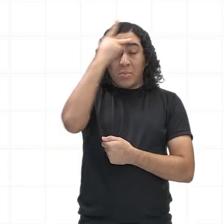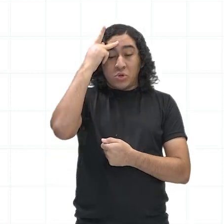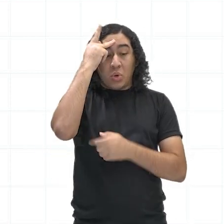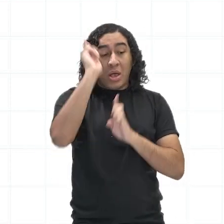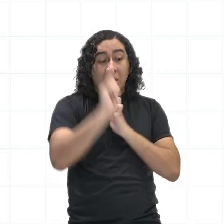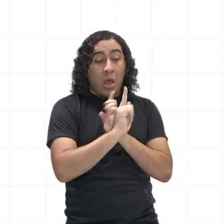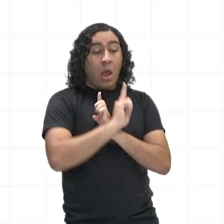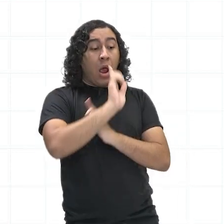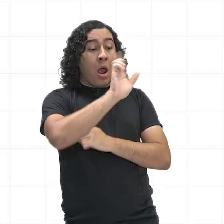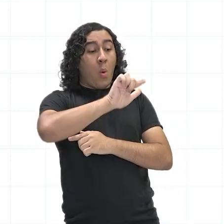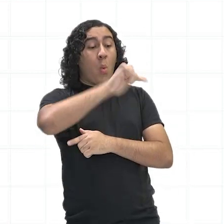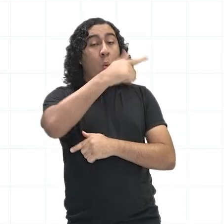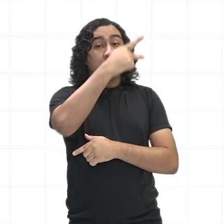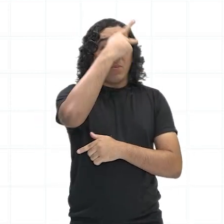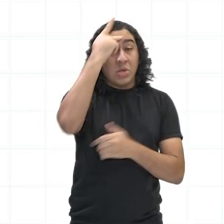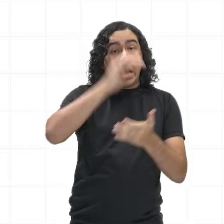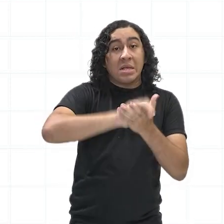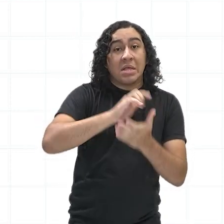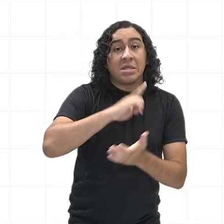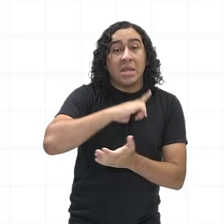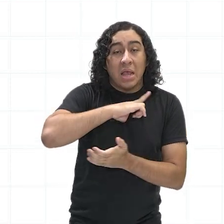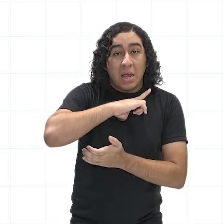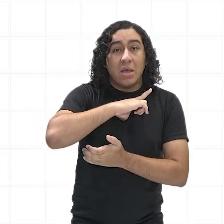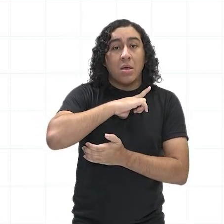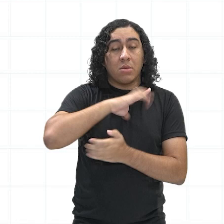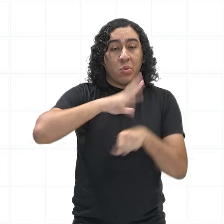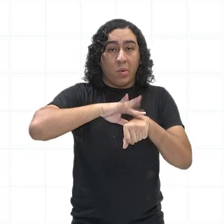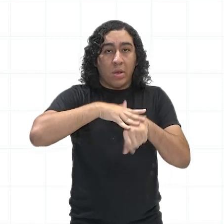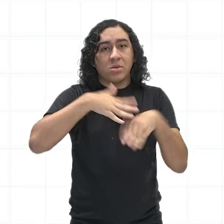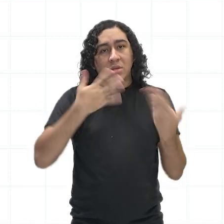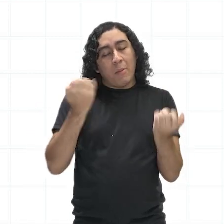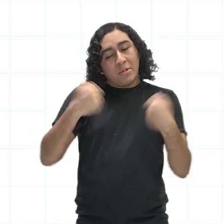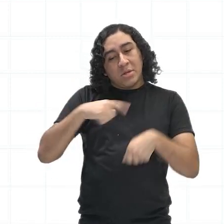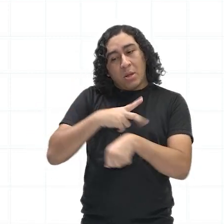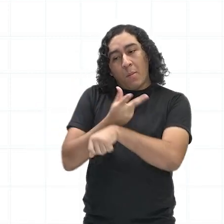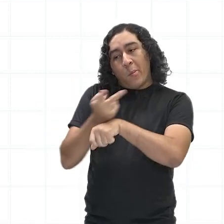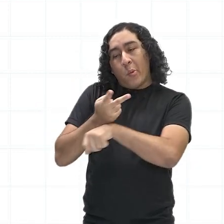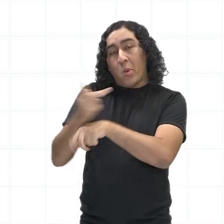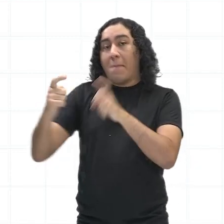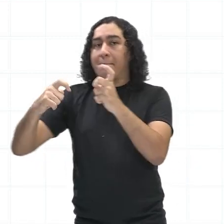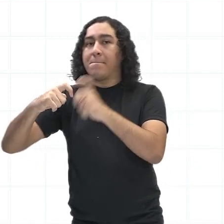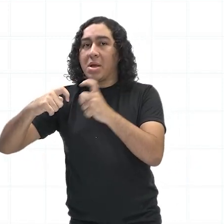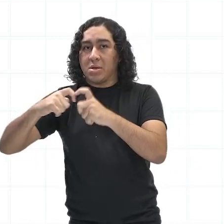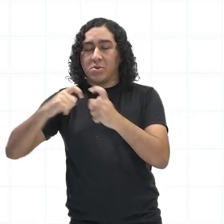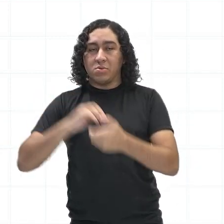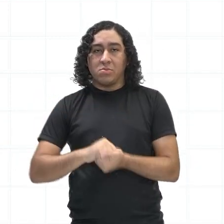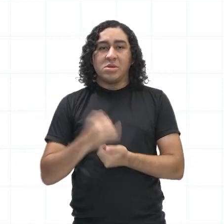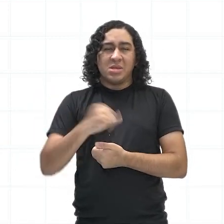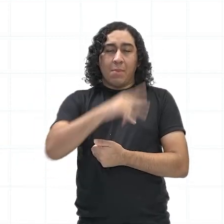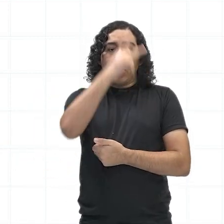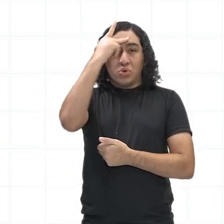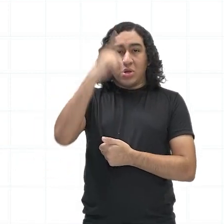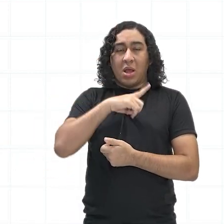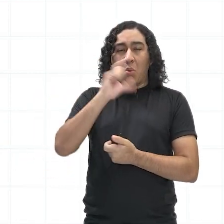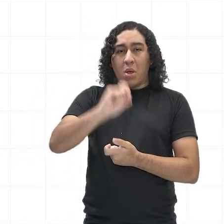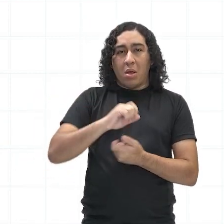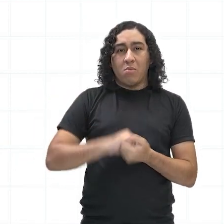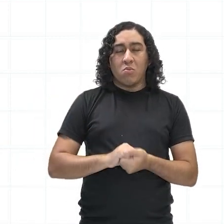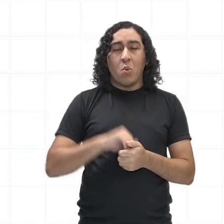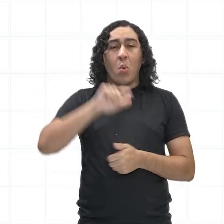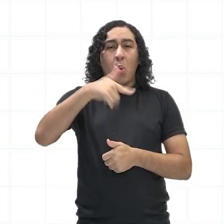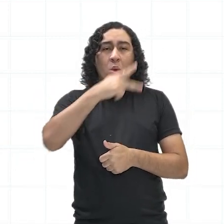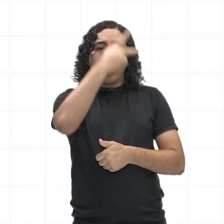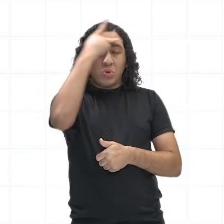é necessário procurar ajuda médica, né? Então aí, ó, no caso das pessoas que têm um parceiro, né, um parceiro